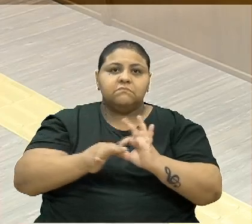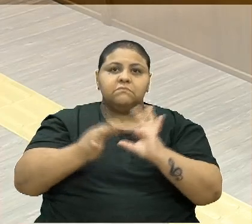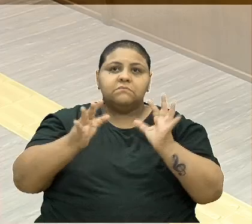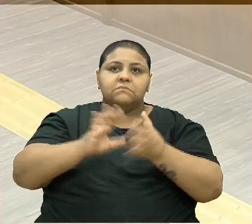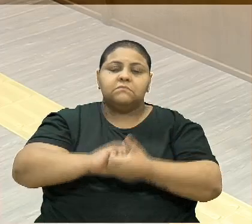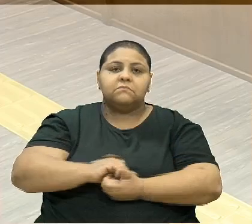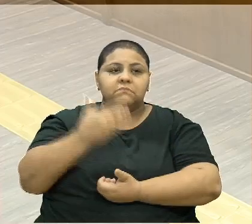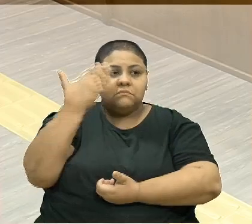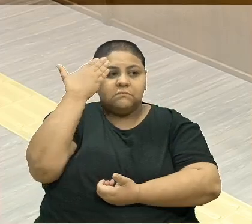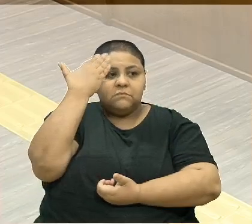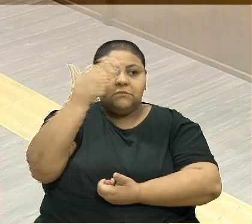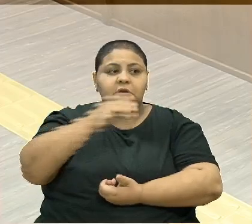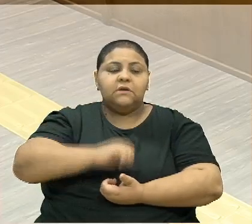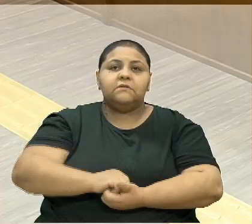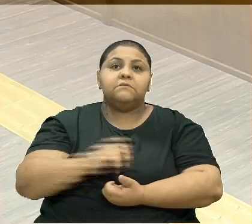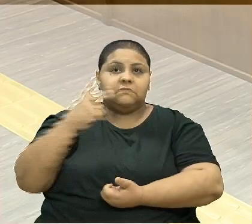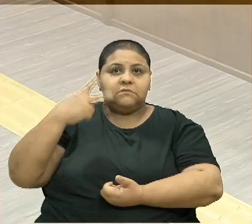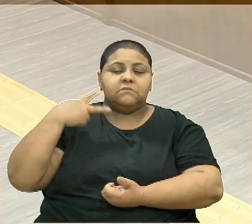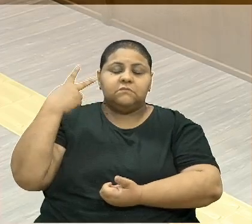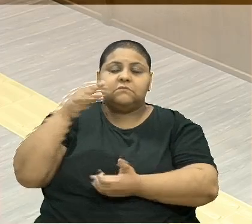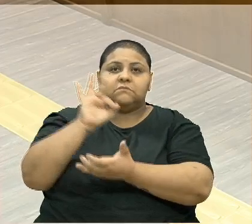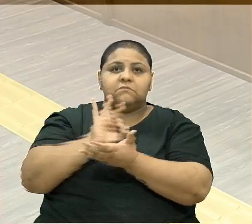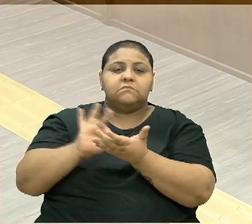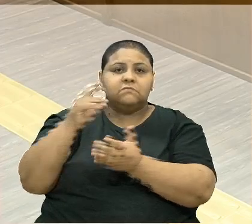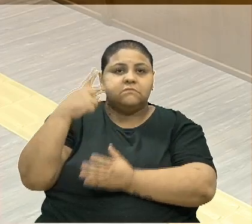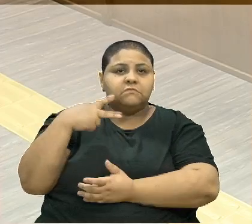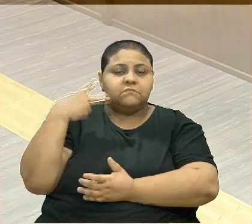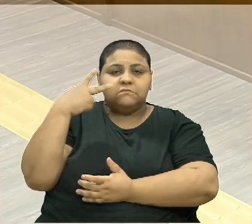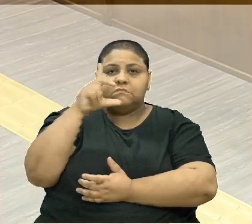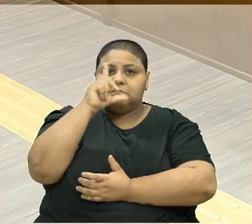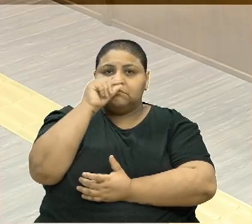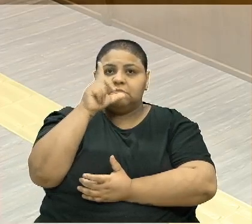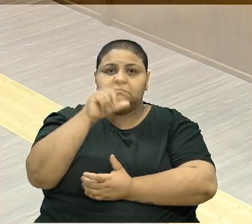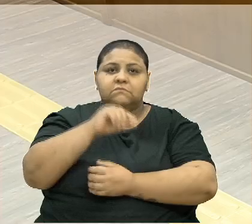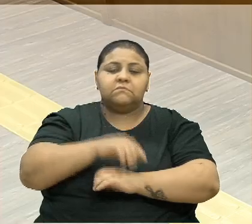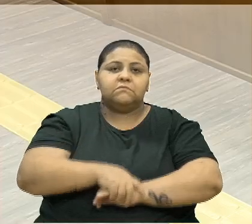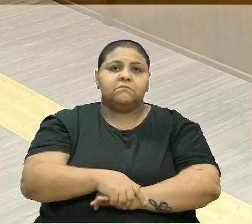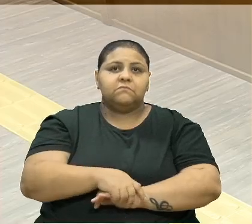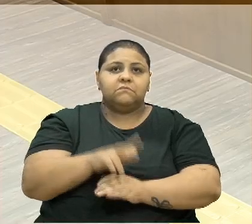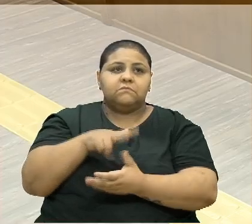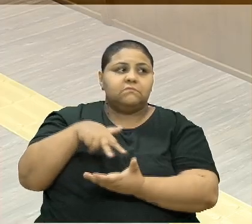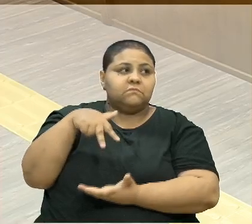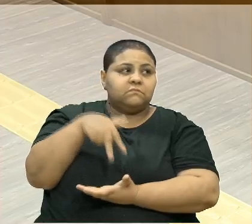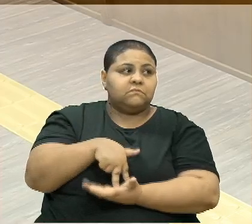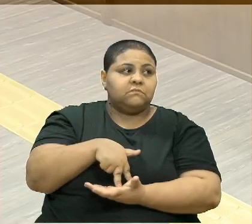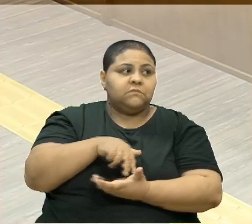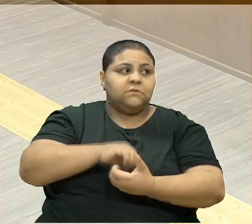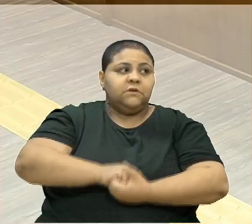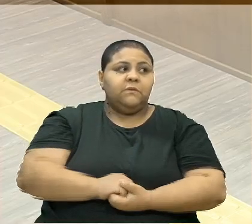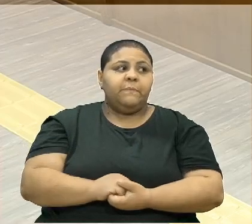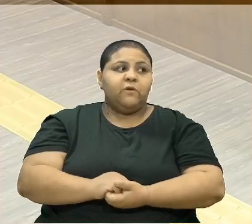presidente. Obrigado. Próximo vereador inscrito, vereador Sandro Fantinel. Na tribuna.